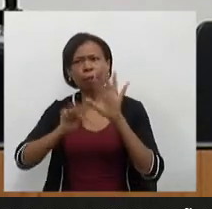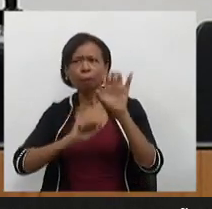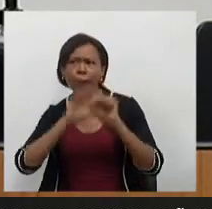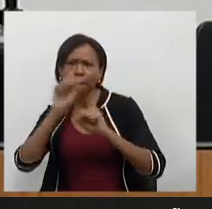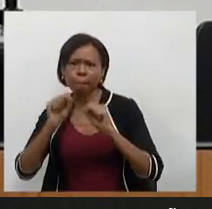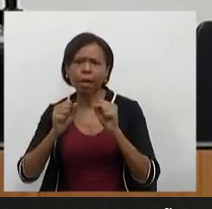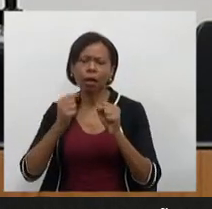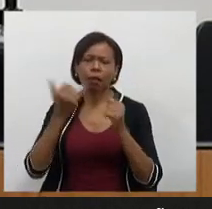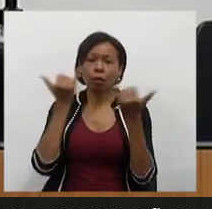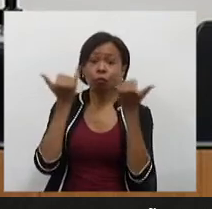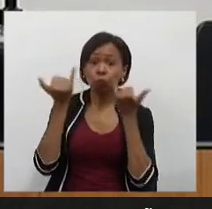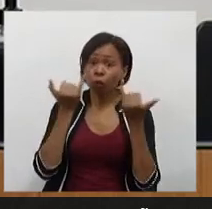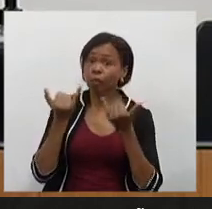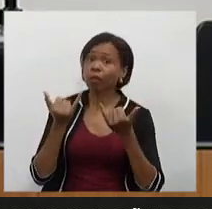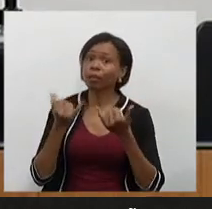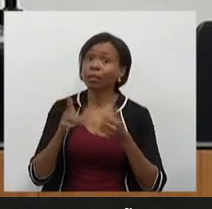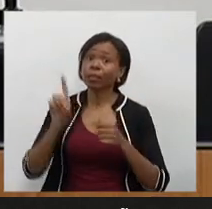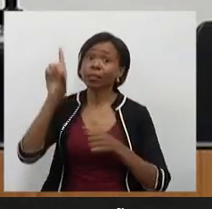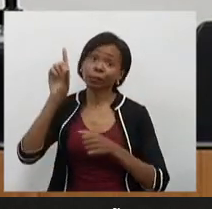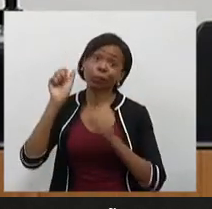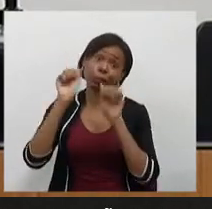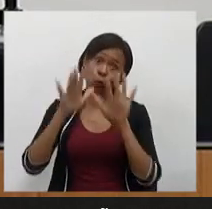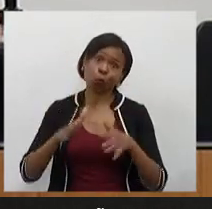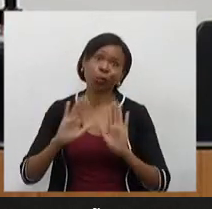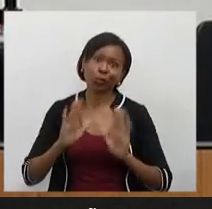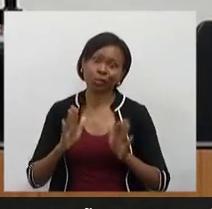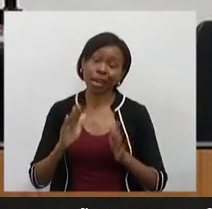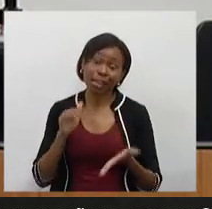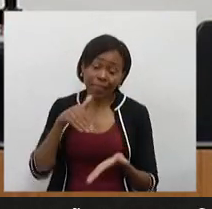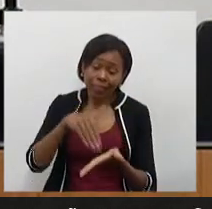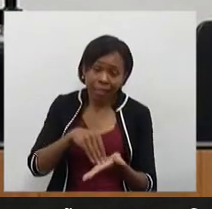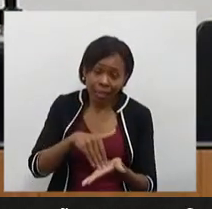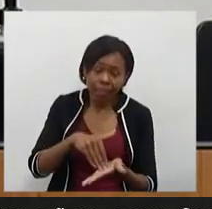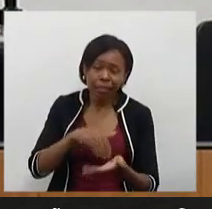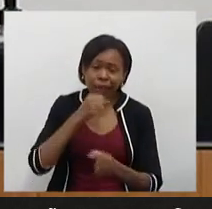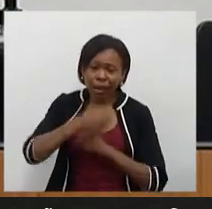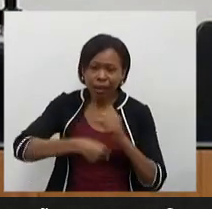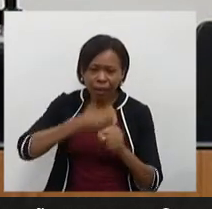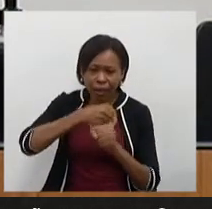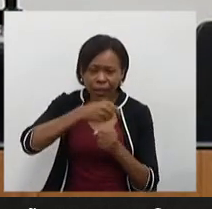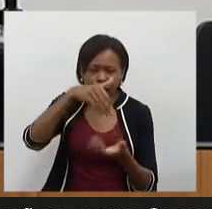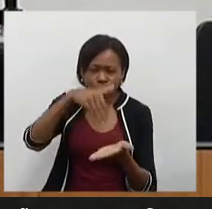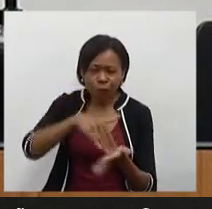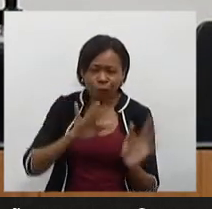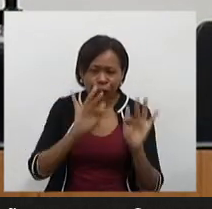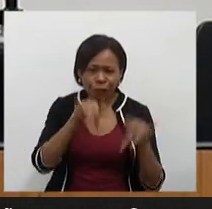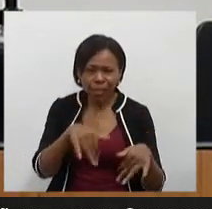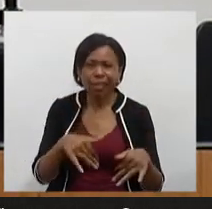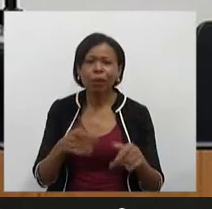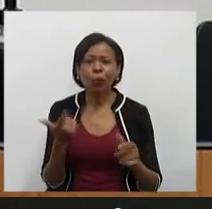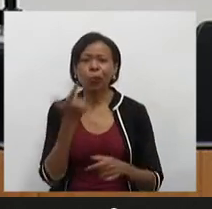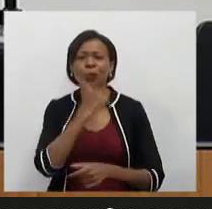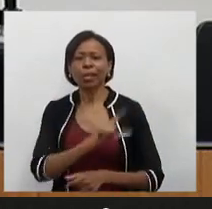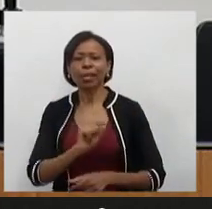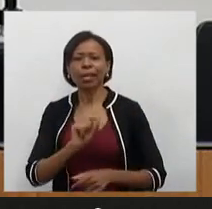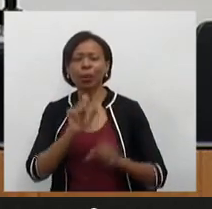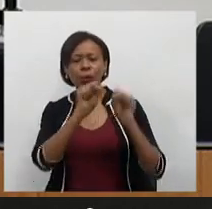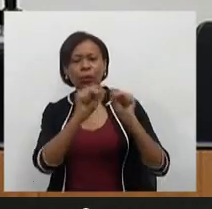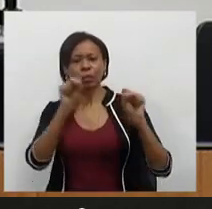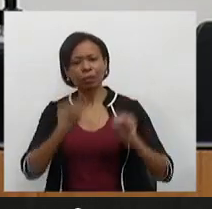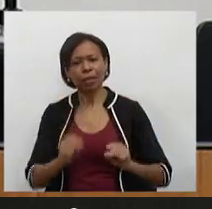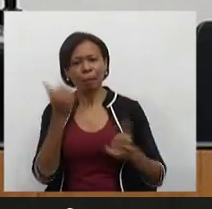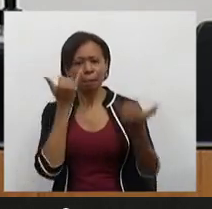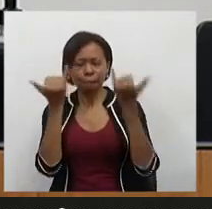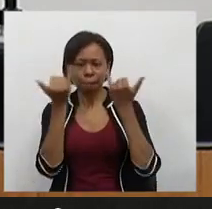Deus já está abençoando, até o final do ano a gente possa ter um banco de dados aprimorado com o levantamento do